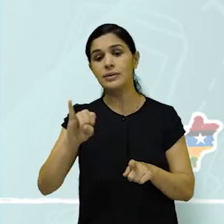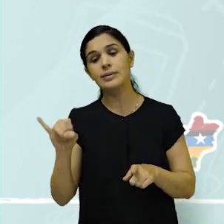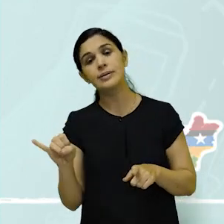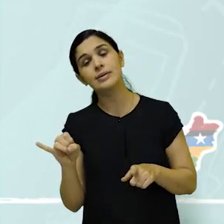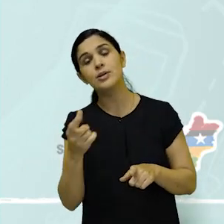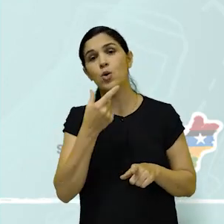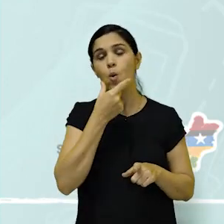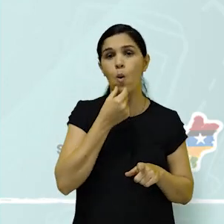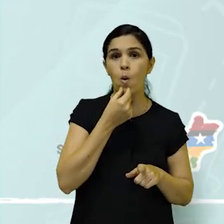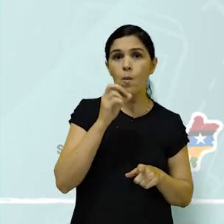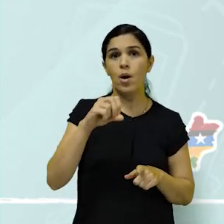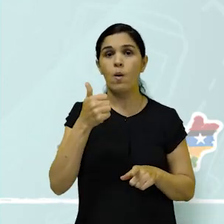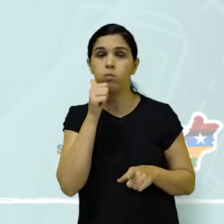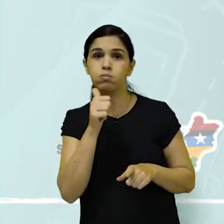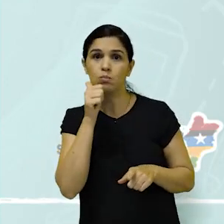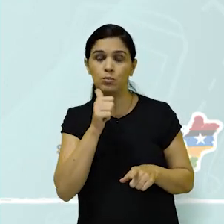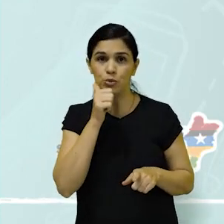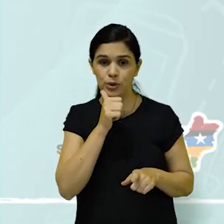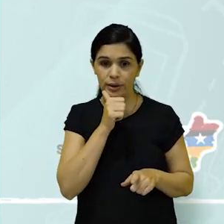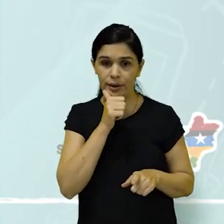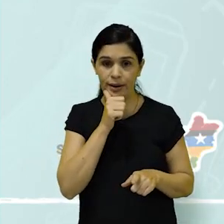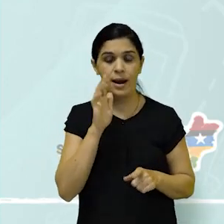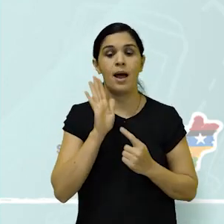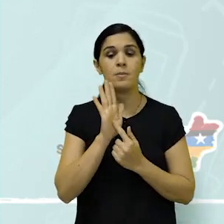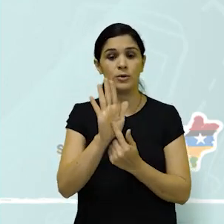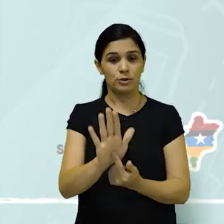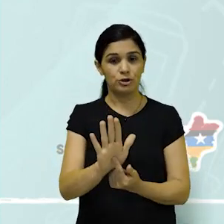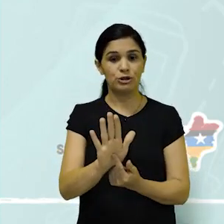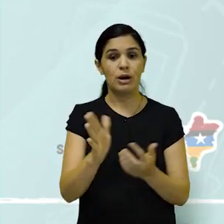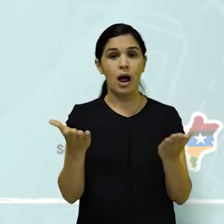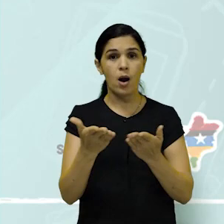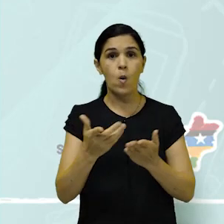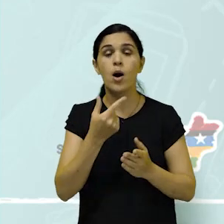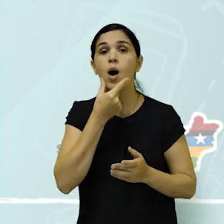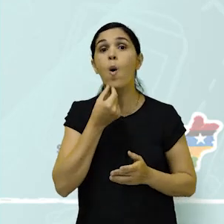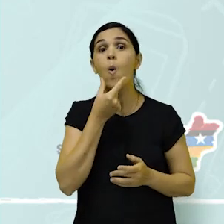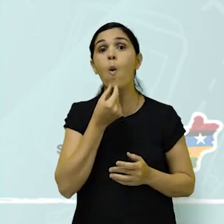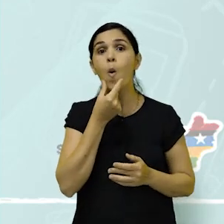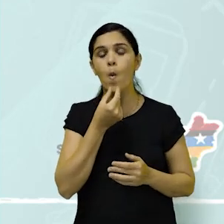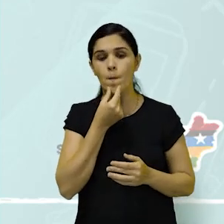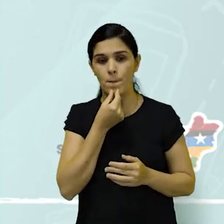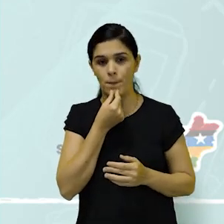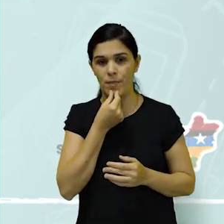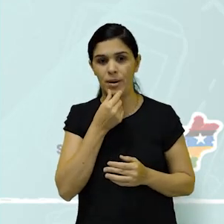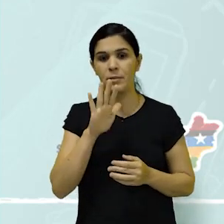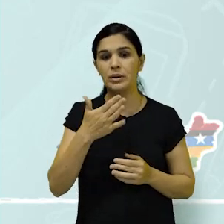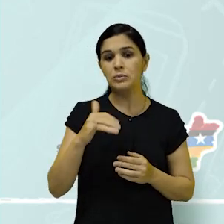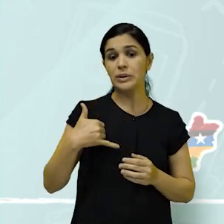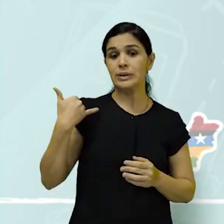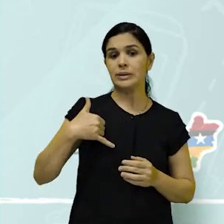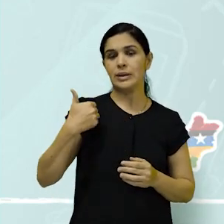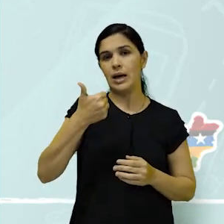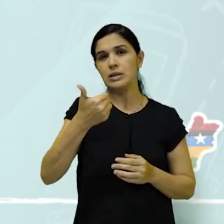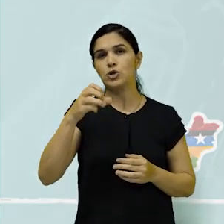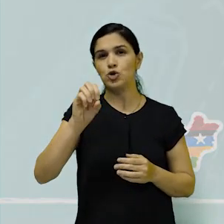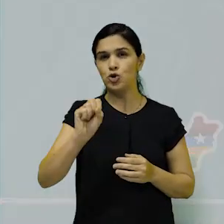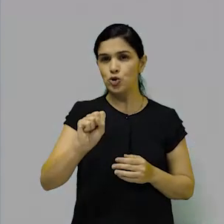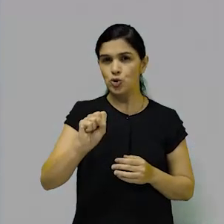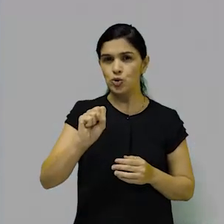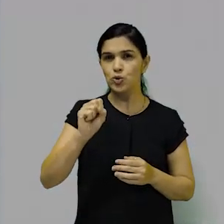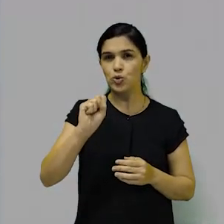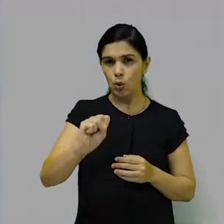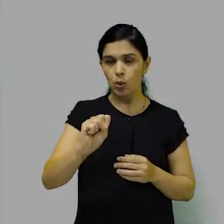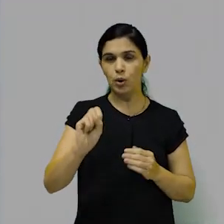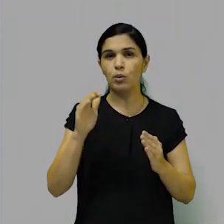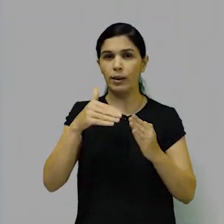uma tabelinha de frequência em repouso para os homens. Vou pegar aqui de 18 a 25 anos. É tido como excelente aquele indivíduo